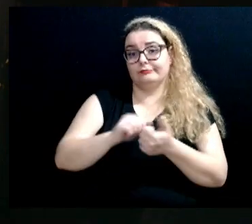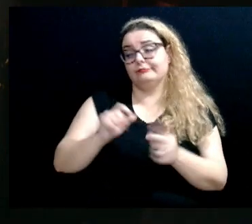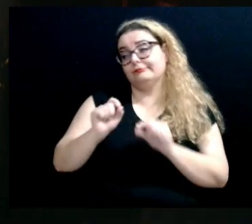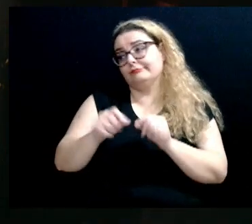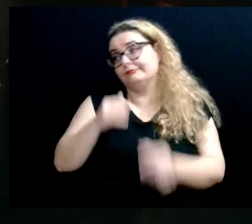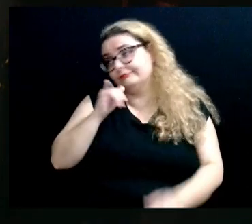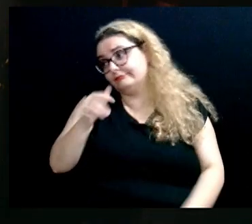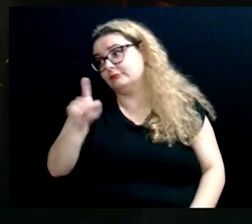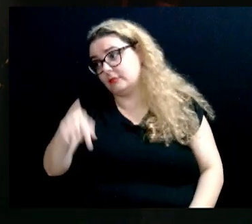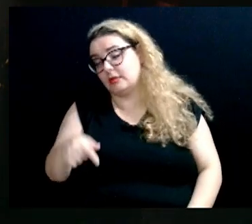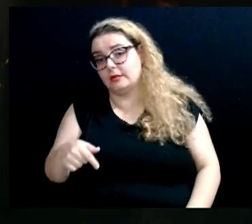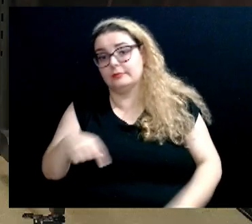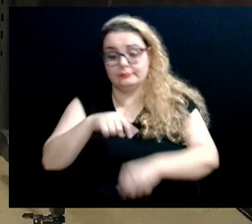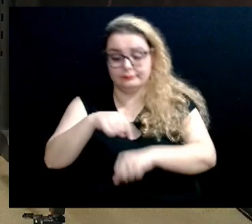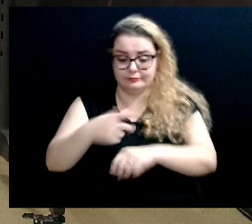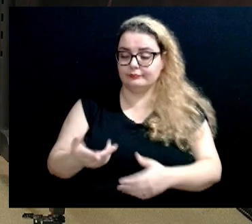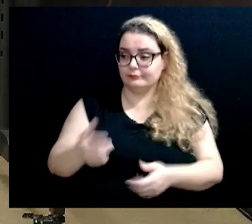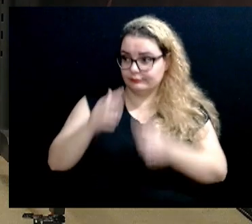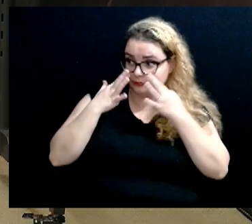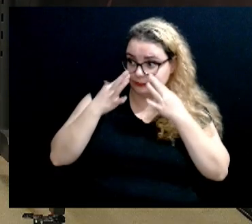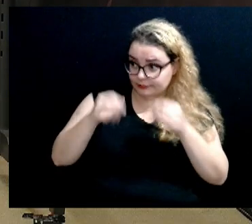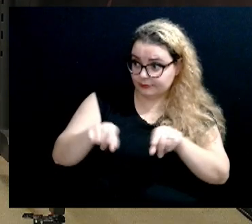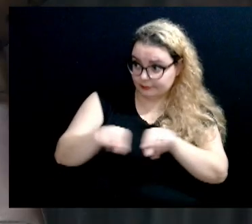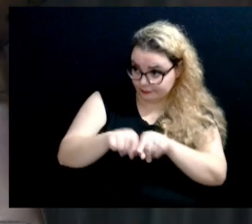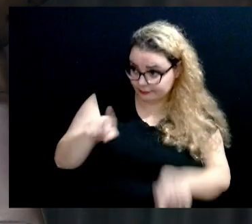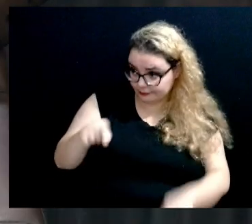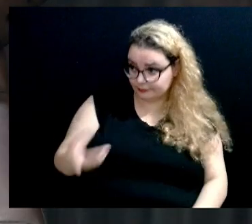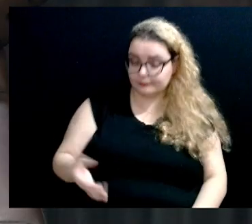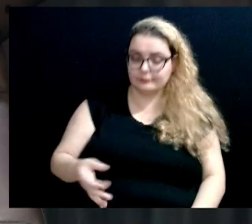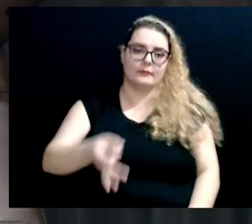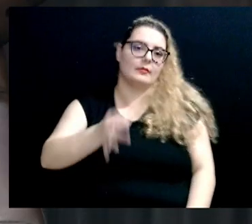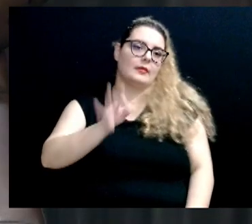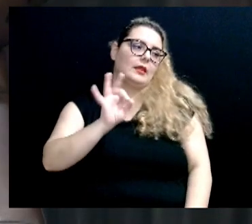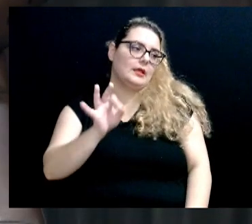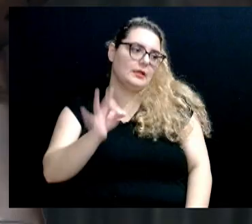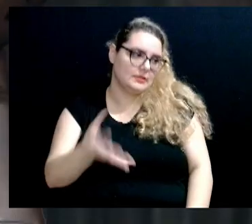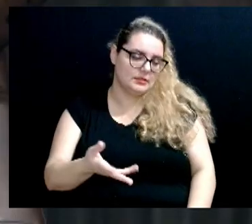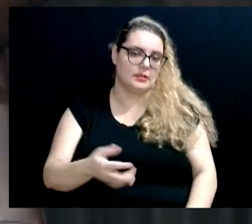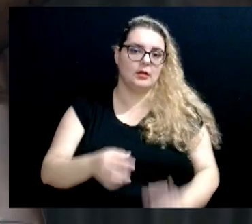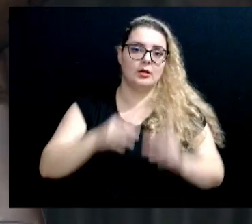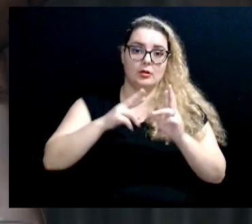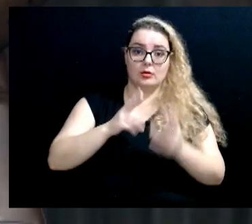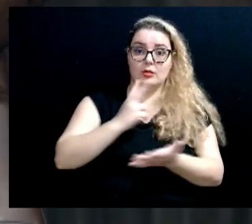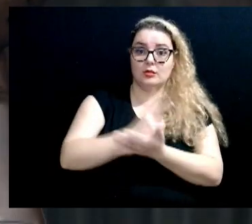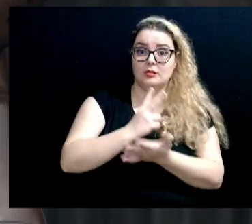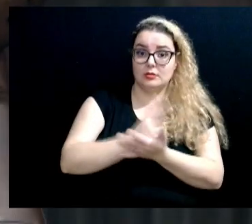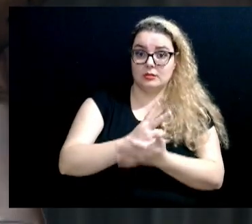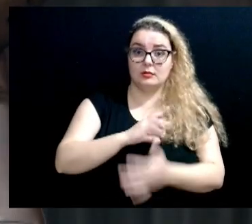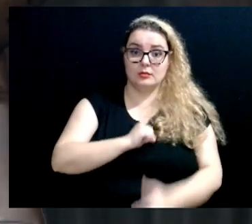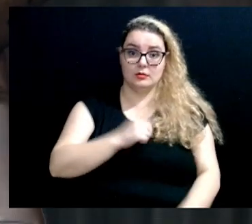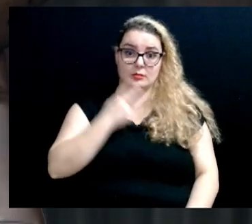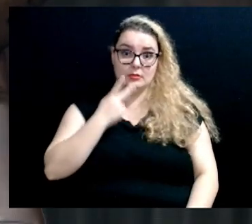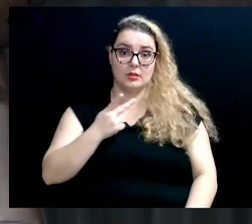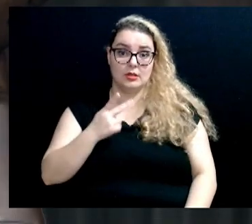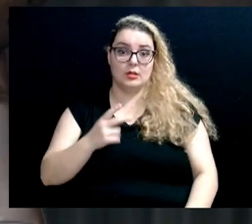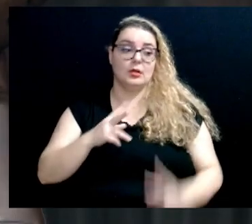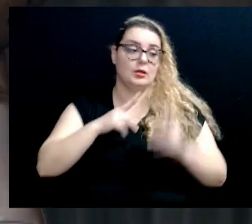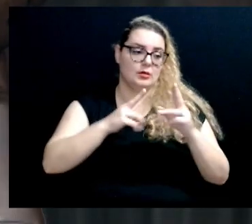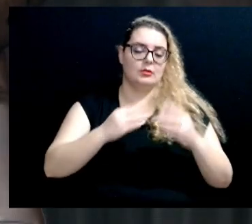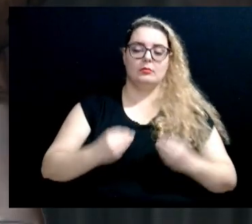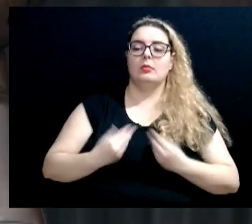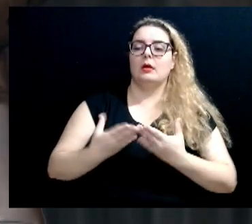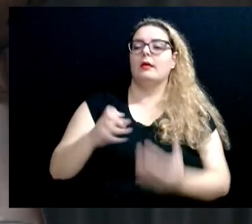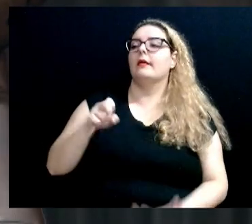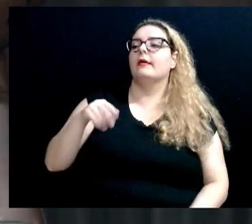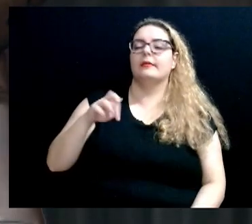então a gente tem que se atentar com isso também, não é? Exatamente. O sono, eu gosto sempre de falar para meus pacientes que o sono é entrega. Entrega, perfeito. Né? Então,